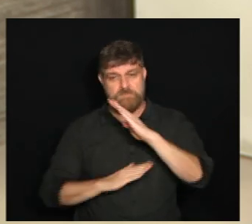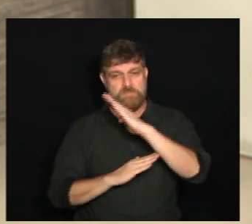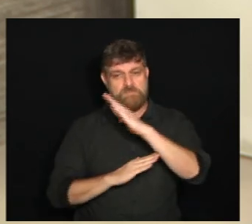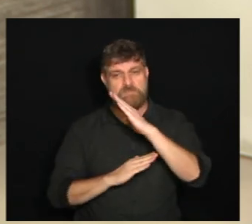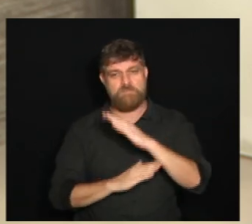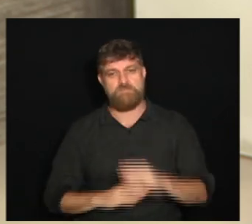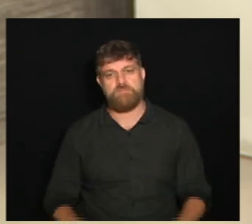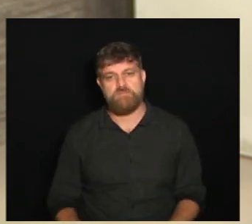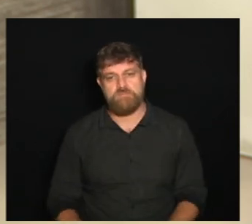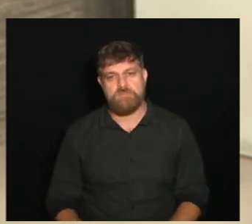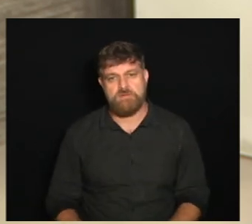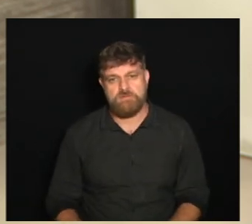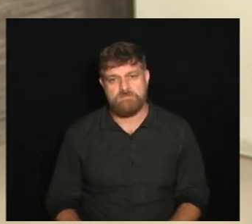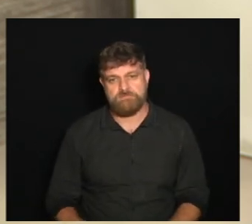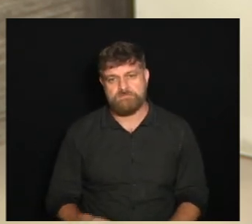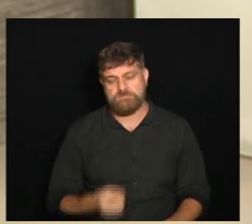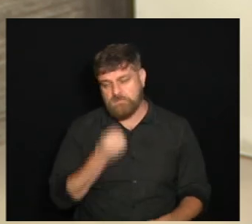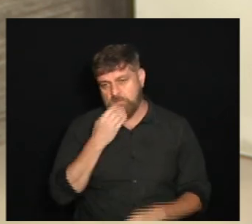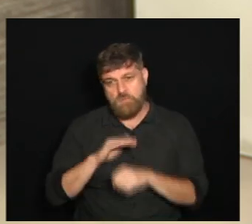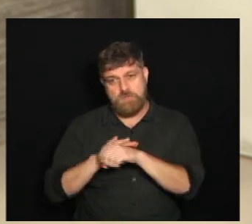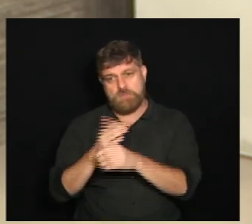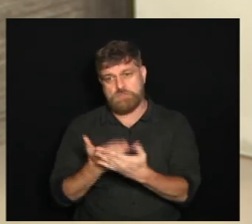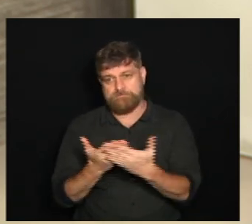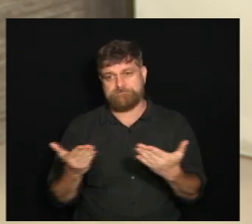Câmara Campinas. Muito boa noite.